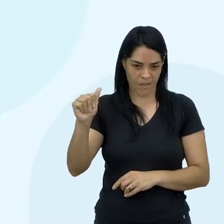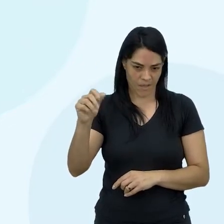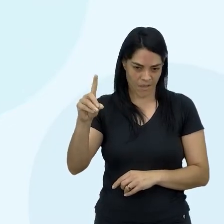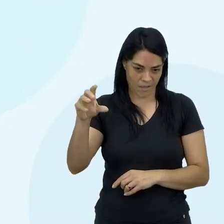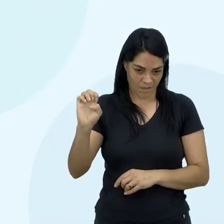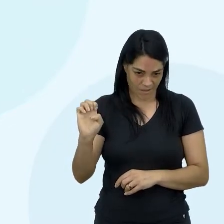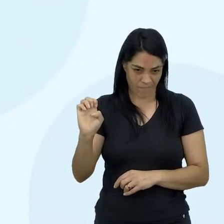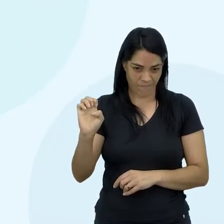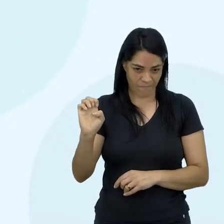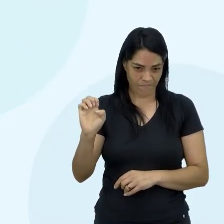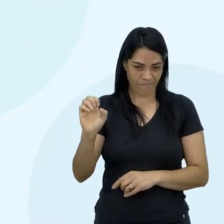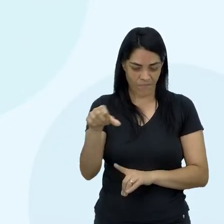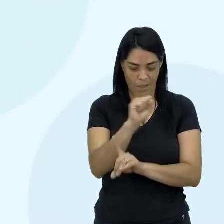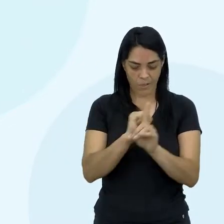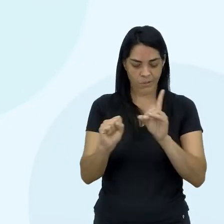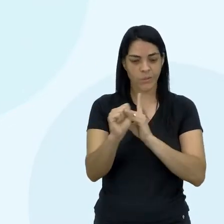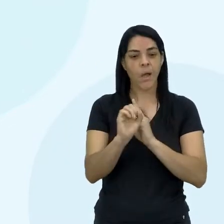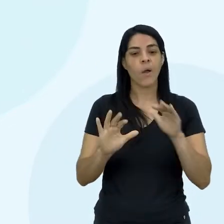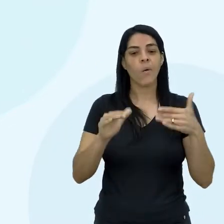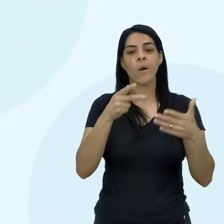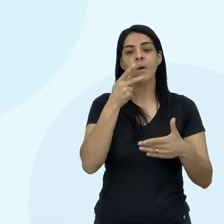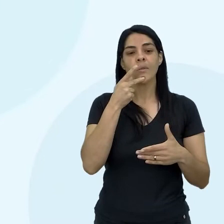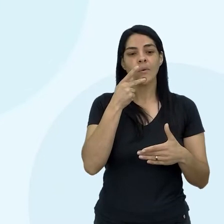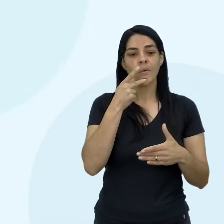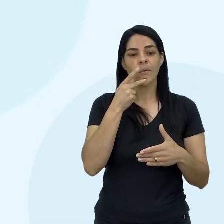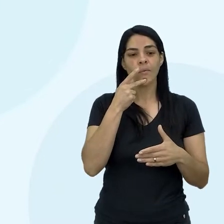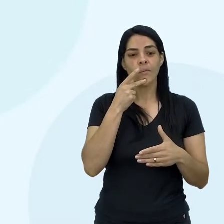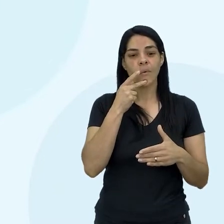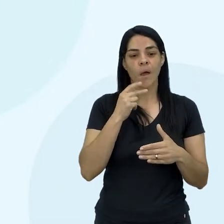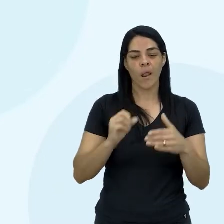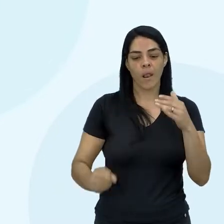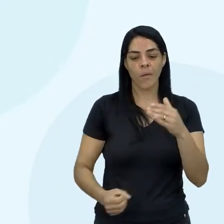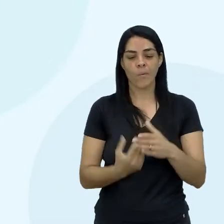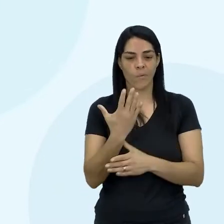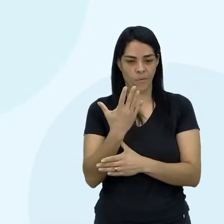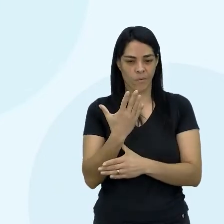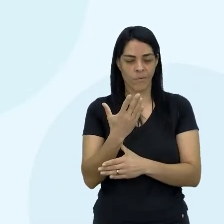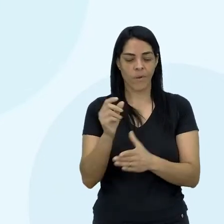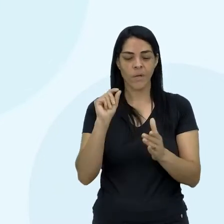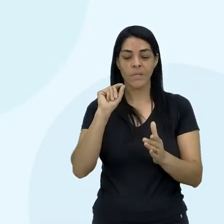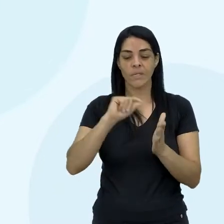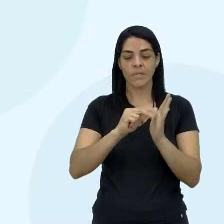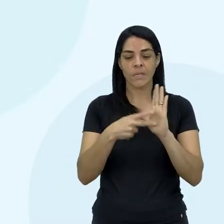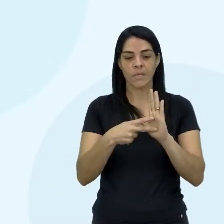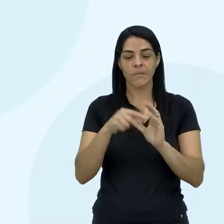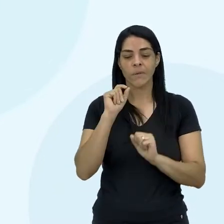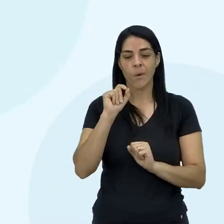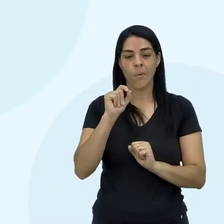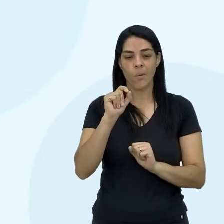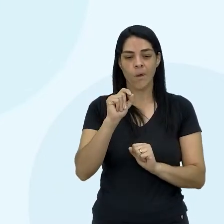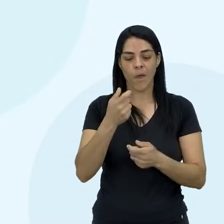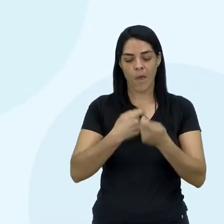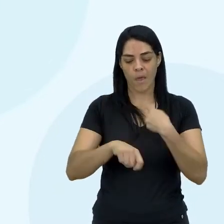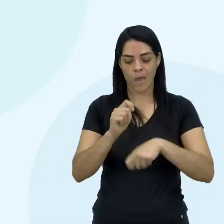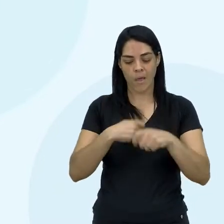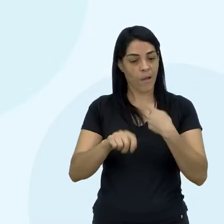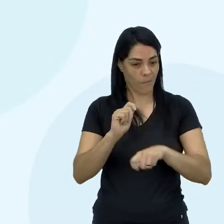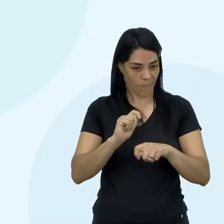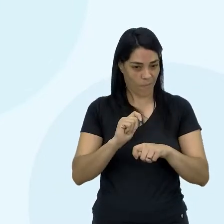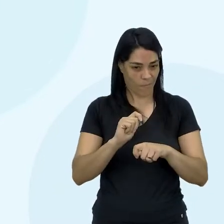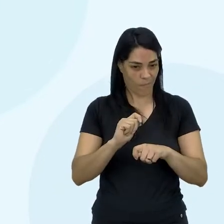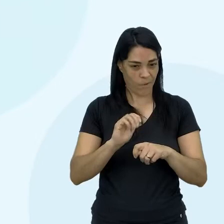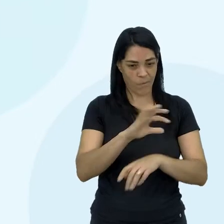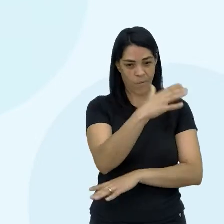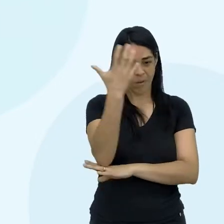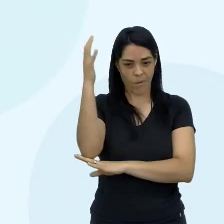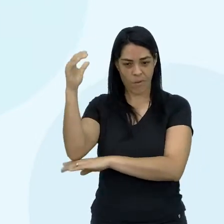repetindo! Quando a gente fala reprodução de sistema, a gente está falando de economia. Quando a gente fala de questão ambiental,